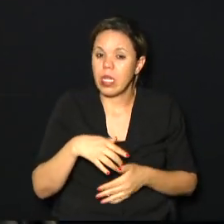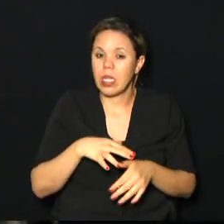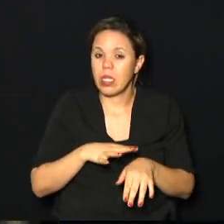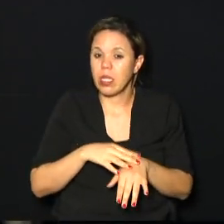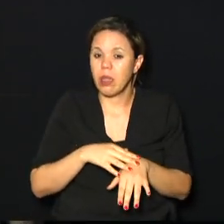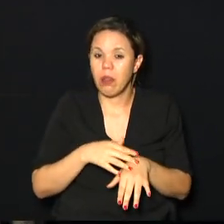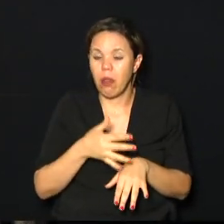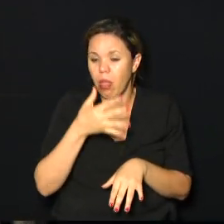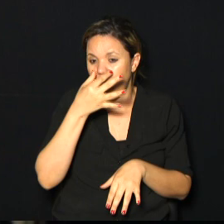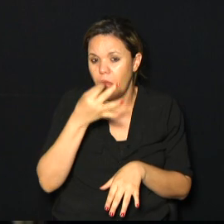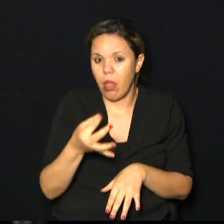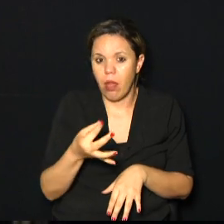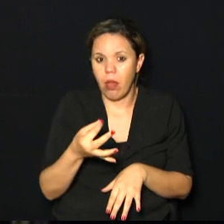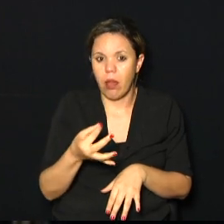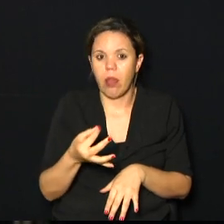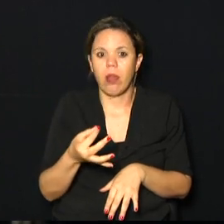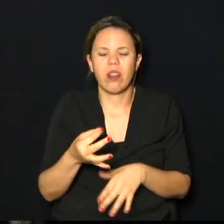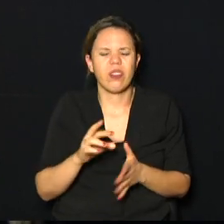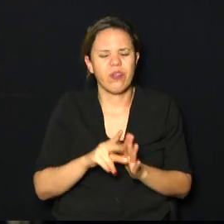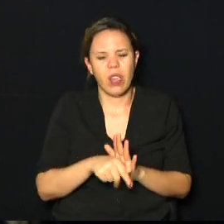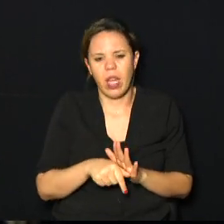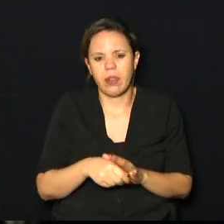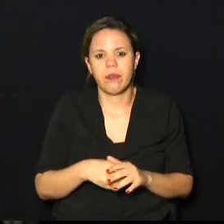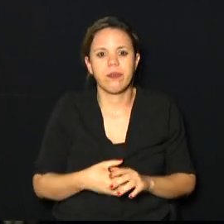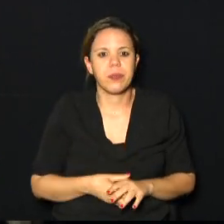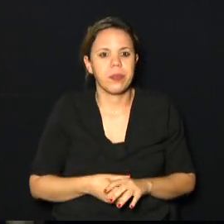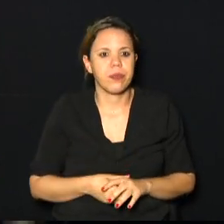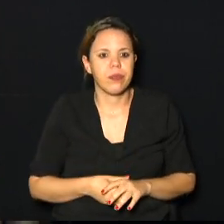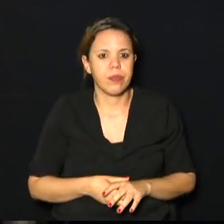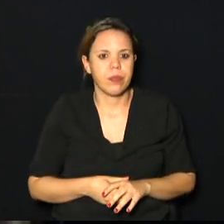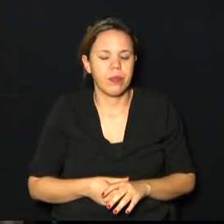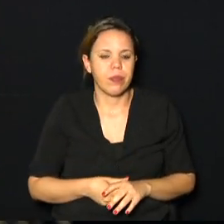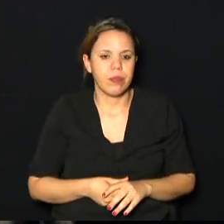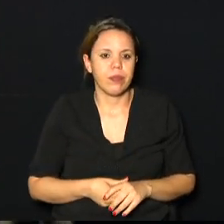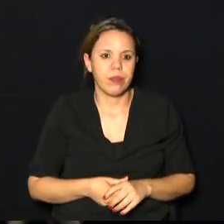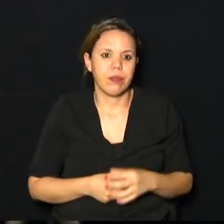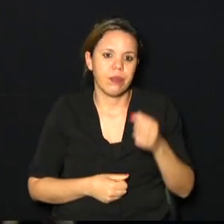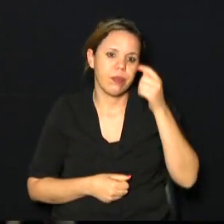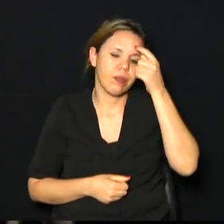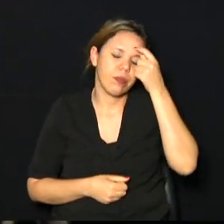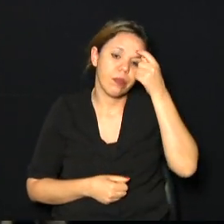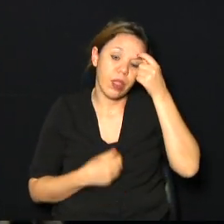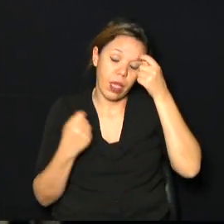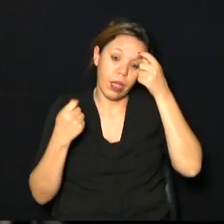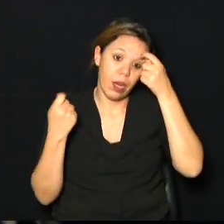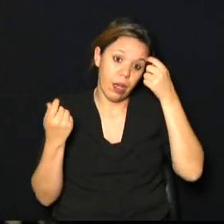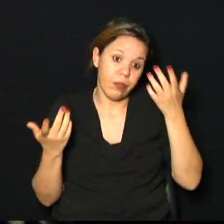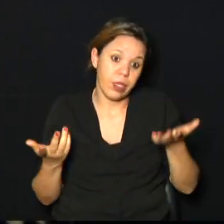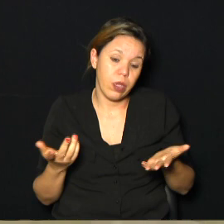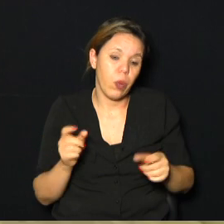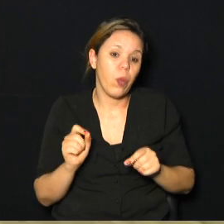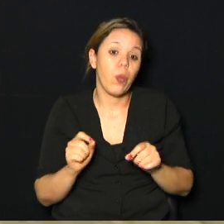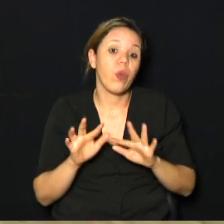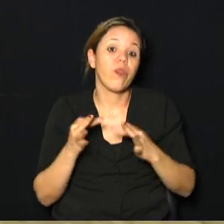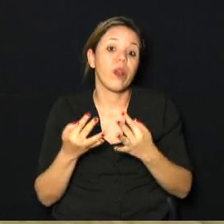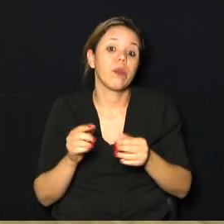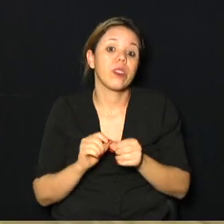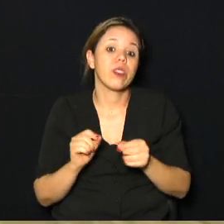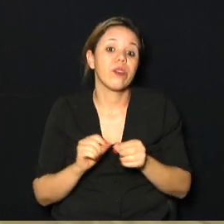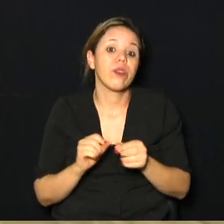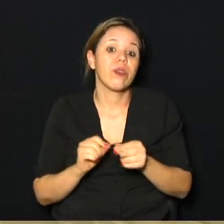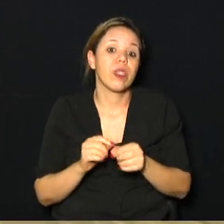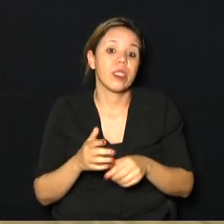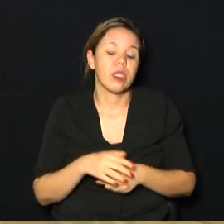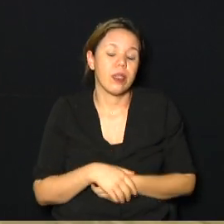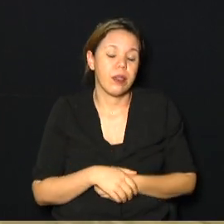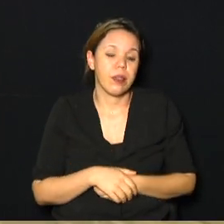simples resfriado mesmo, mas as bronquiolites, né? As gripes aí são graves. O que os pais devem fazer nesse